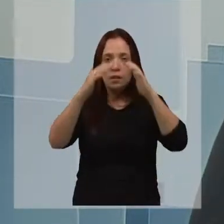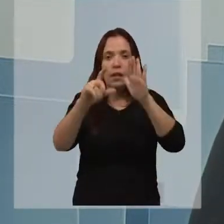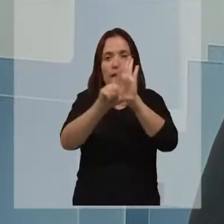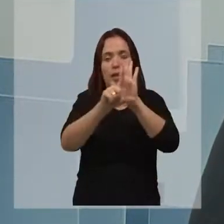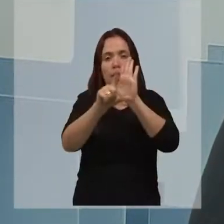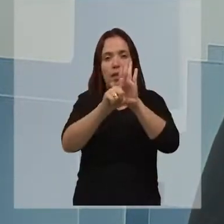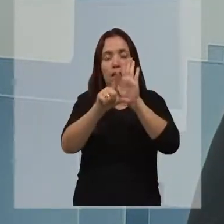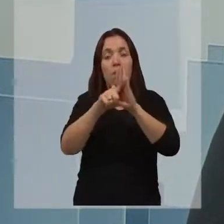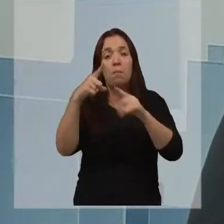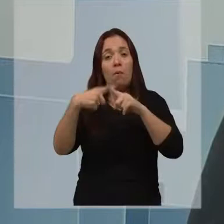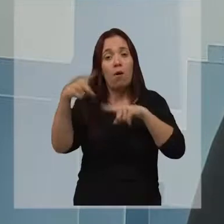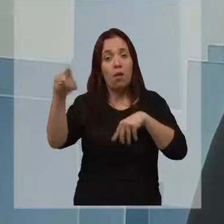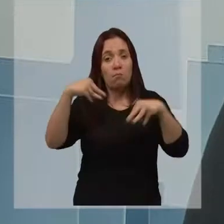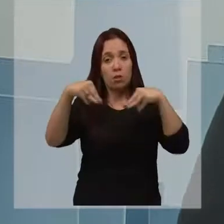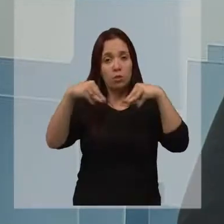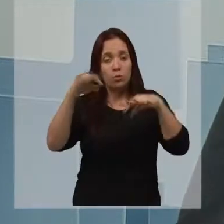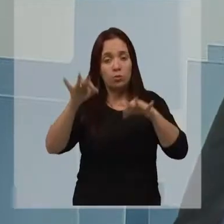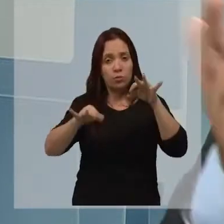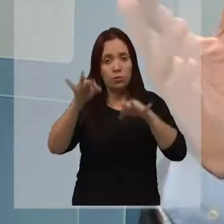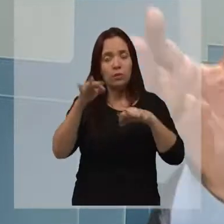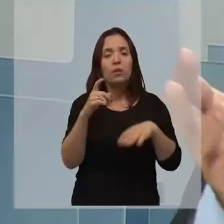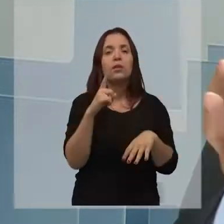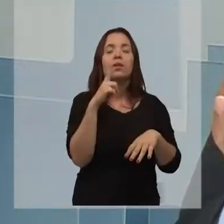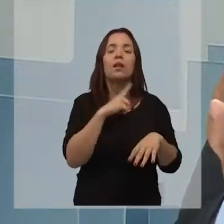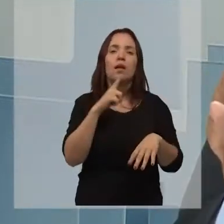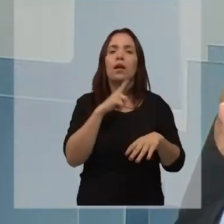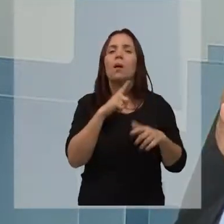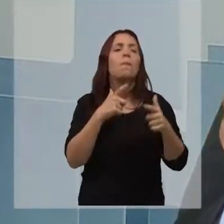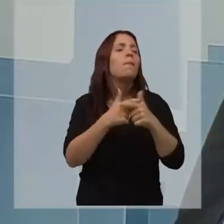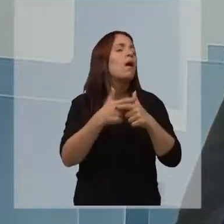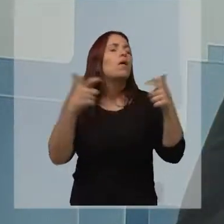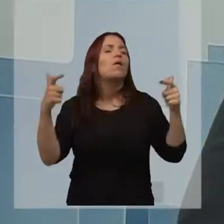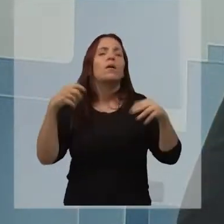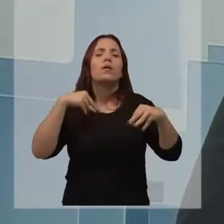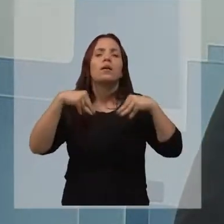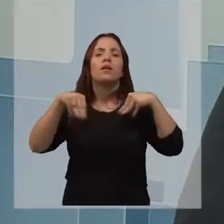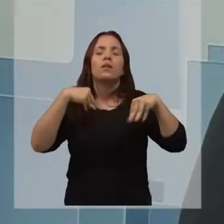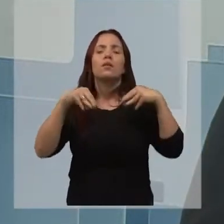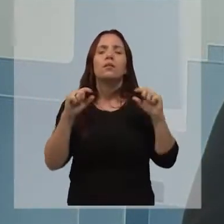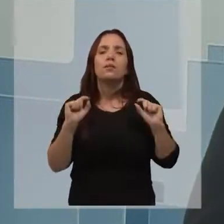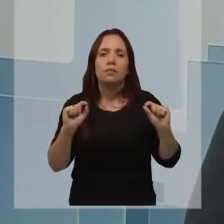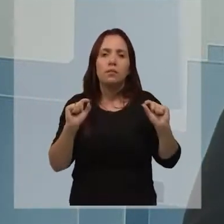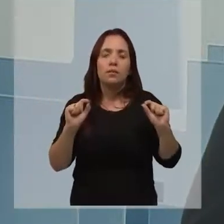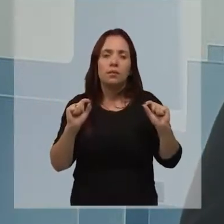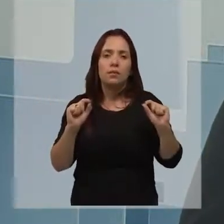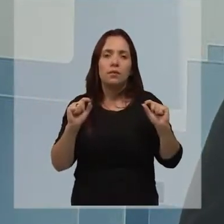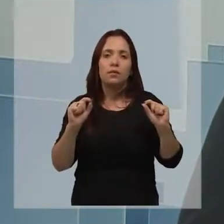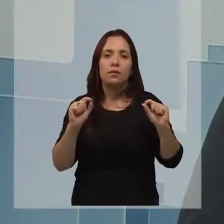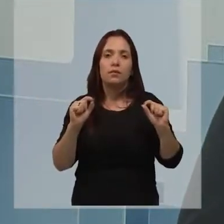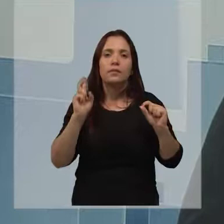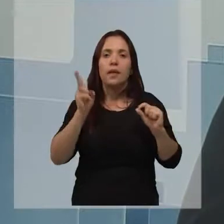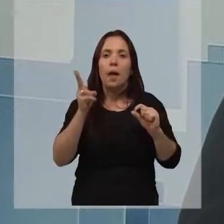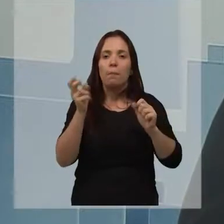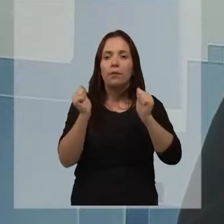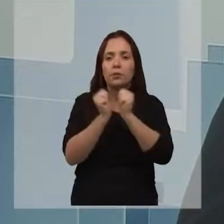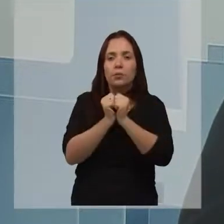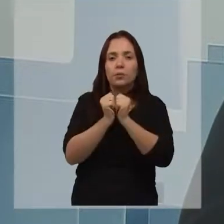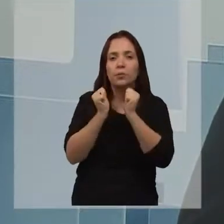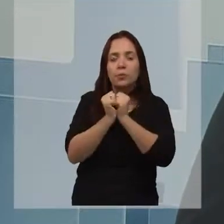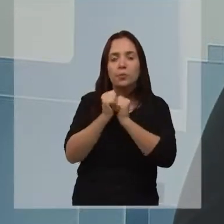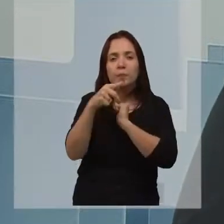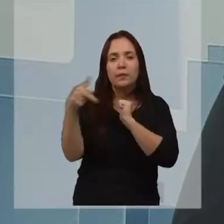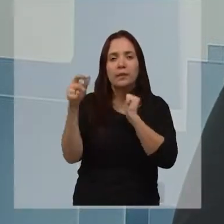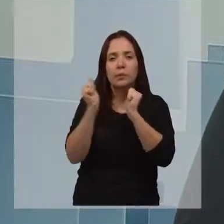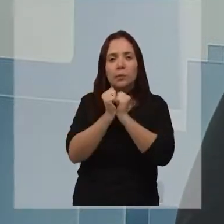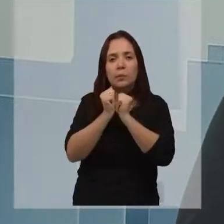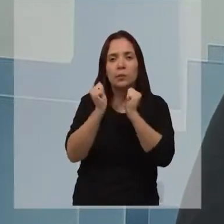ministro da Justiça, ele deixou de ser... A maioria dos ministros da Justiça do Brasil, eles viravam advogado do presidente. É verdade. O Moro não. O